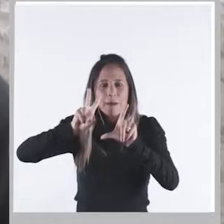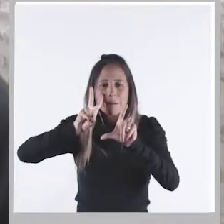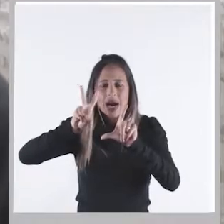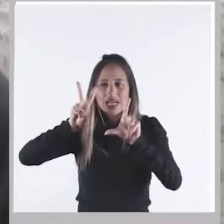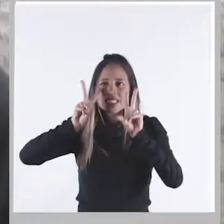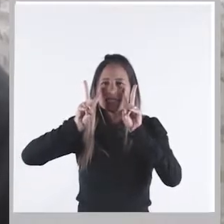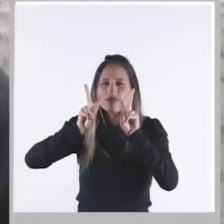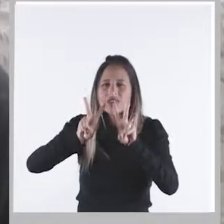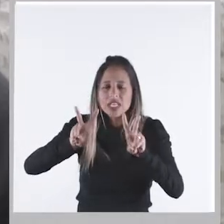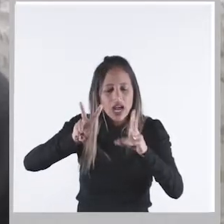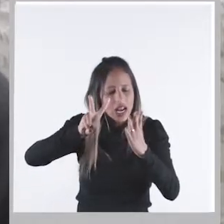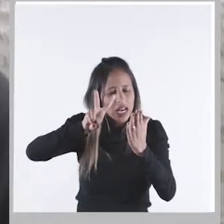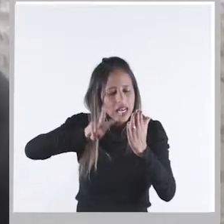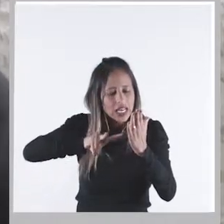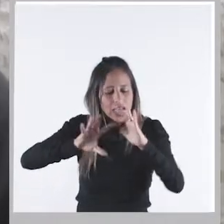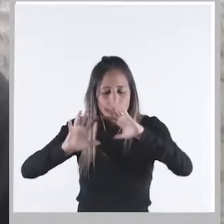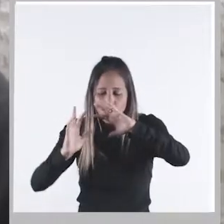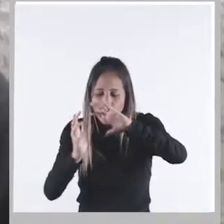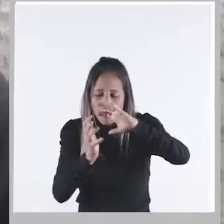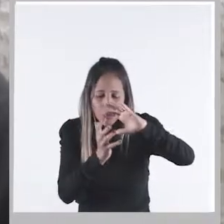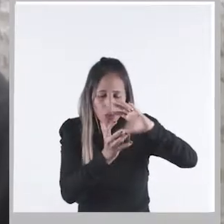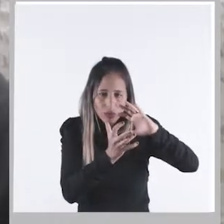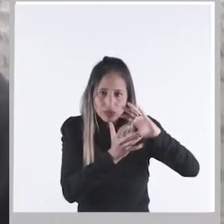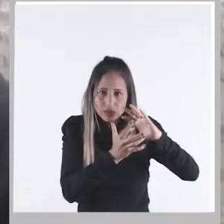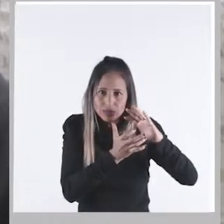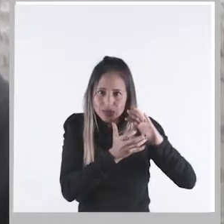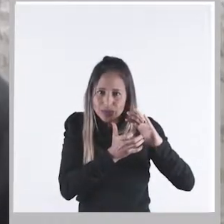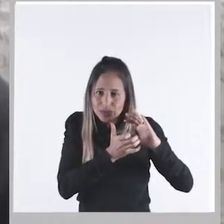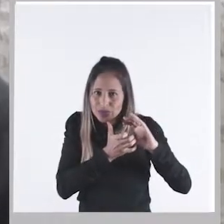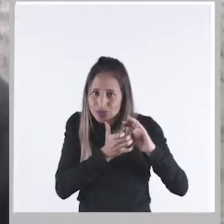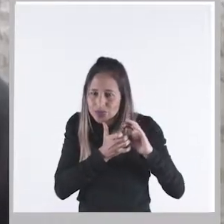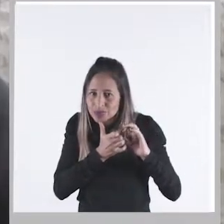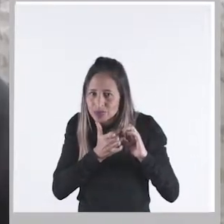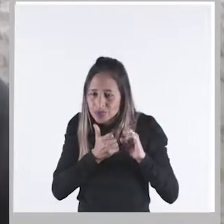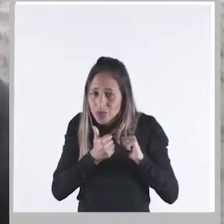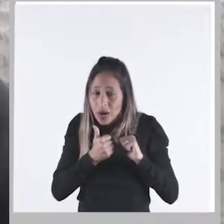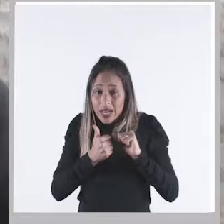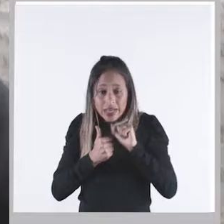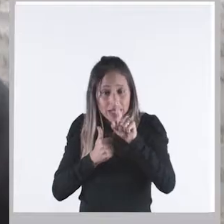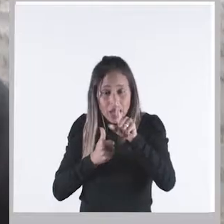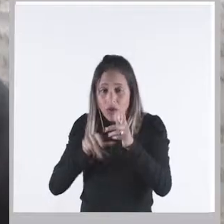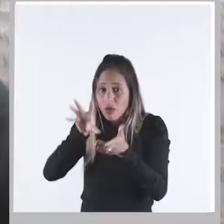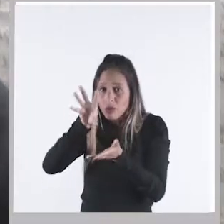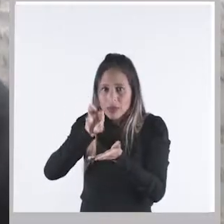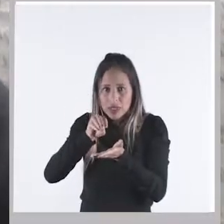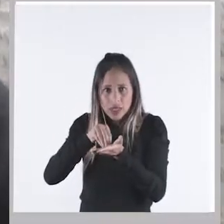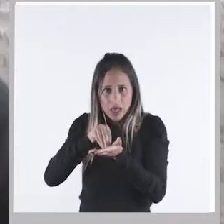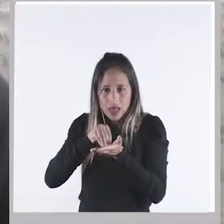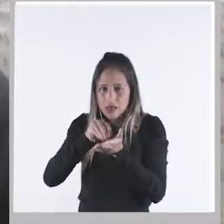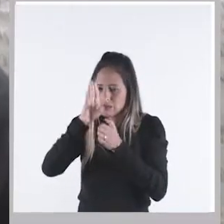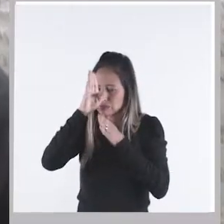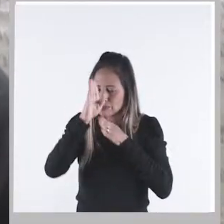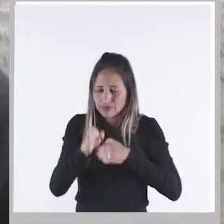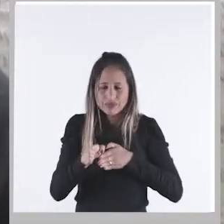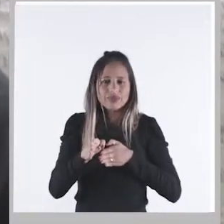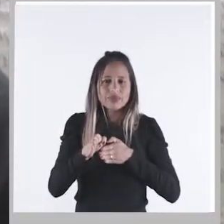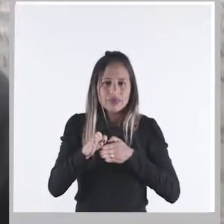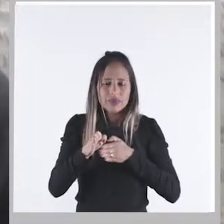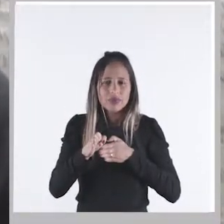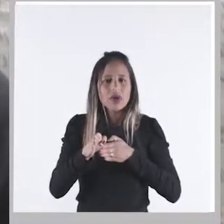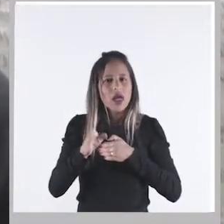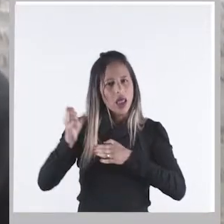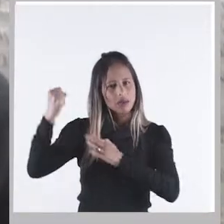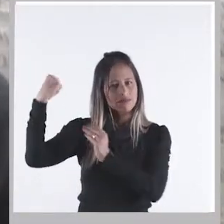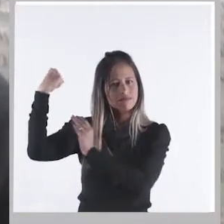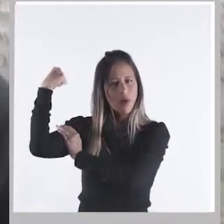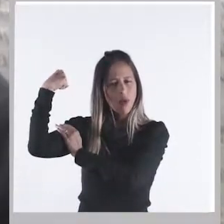mundo, né? Como ninguém. E foi sempre uma referência, assim, de mulher muito